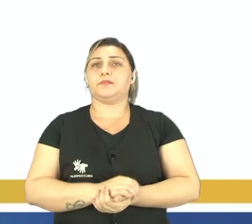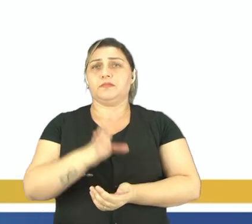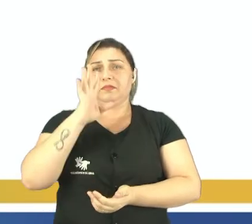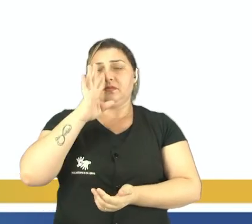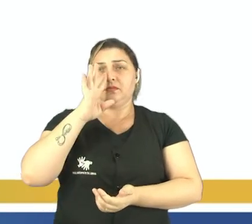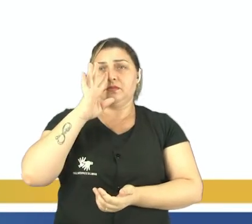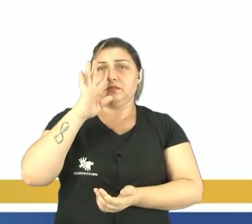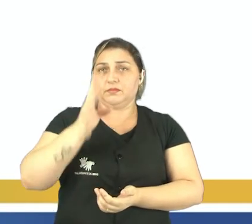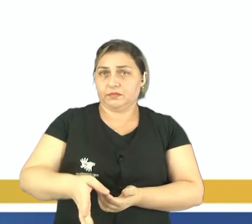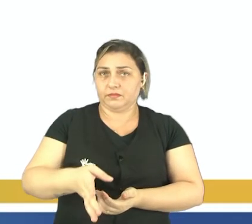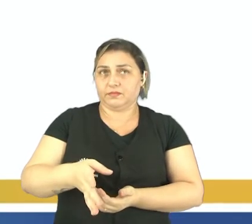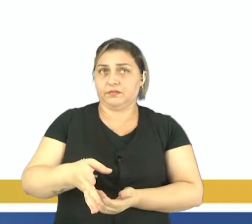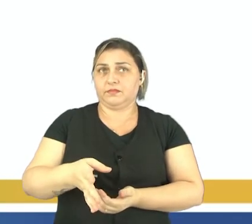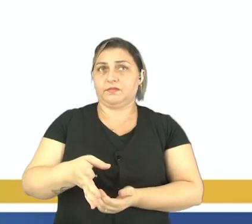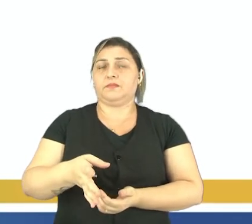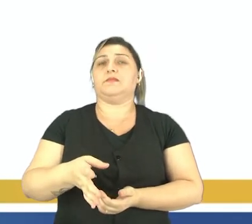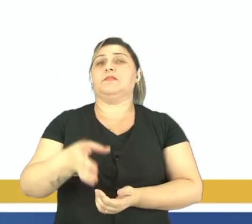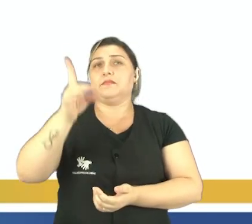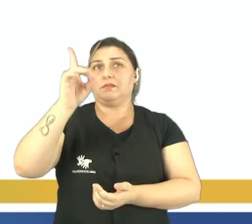porque é o direito dele.